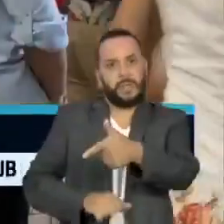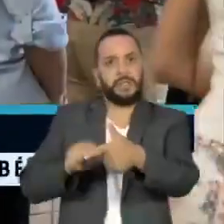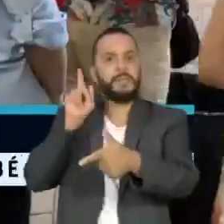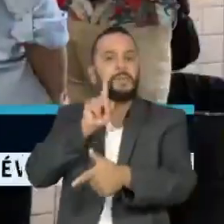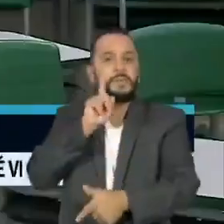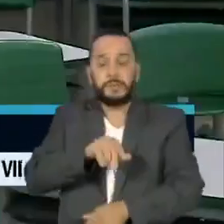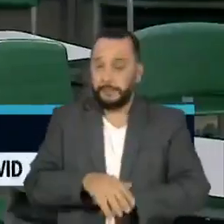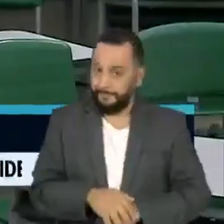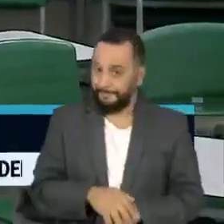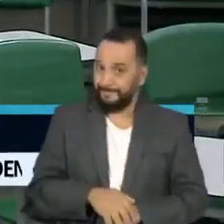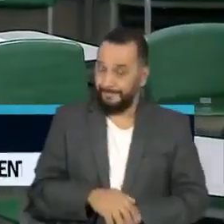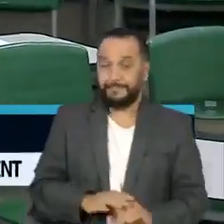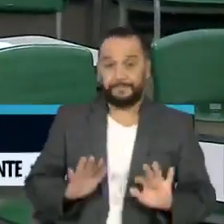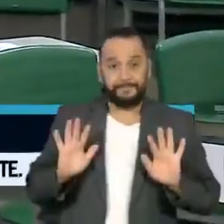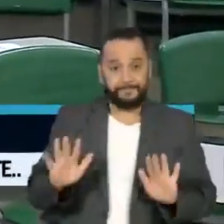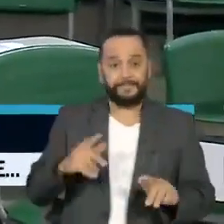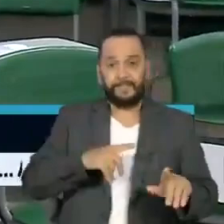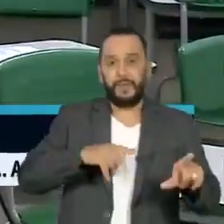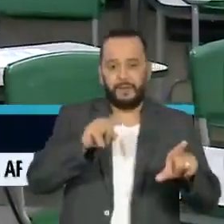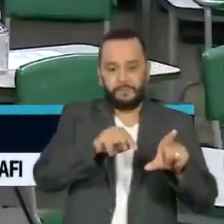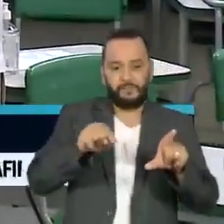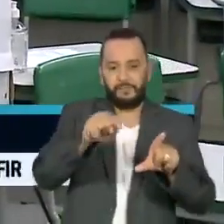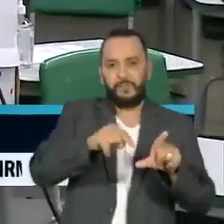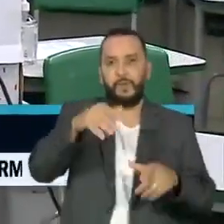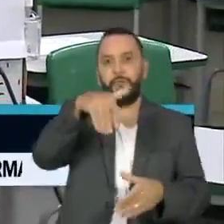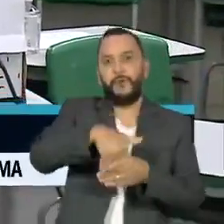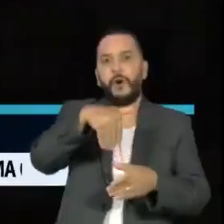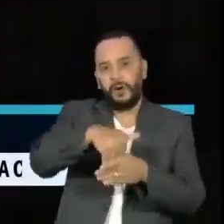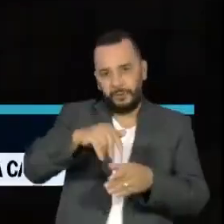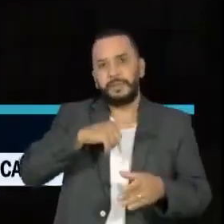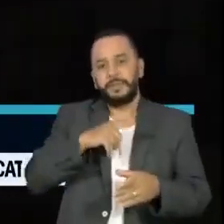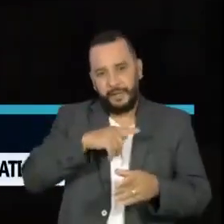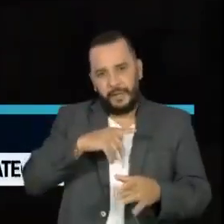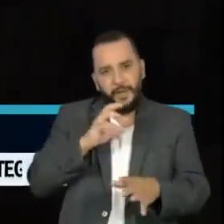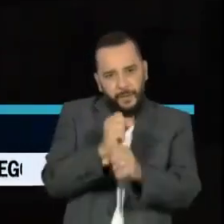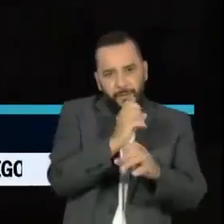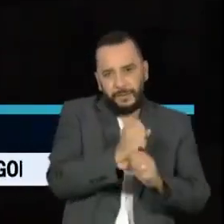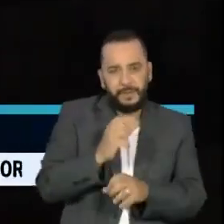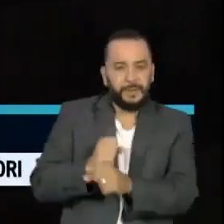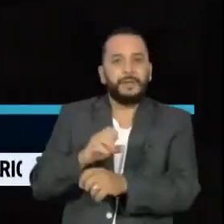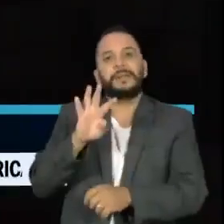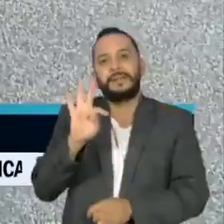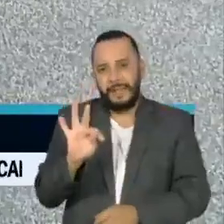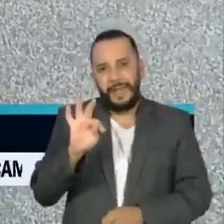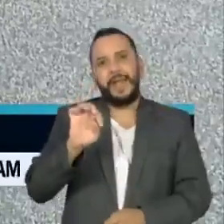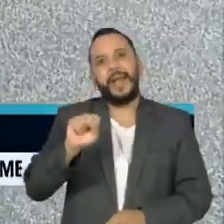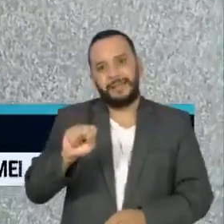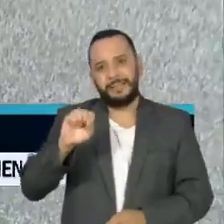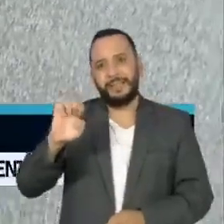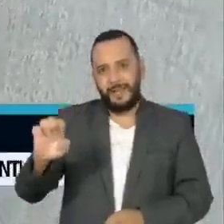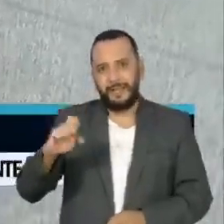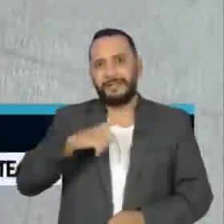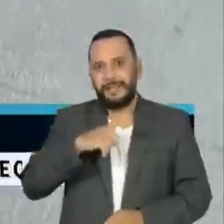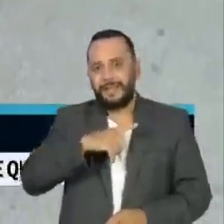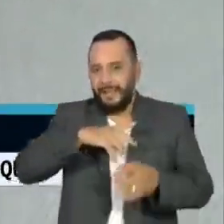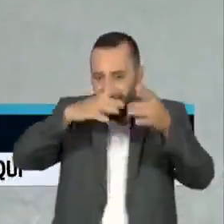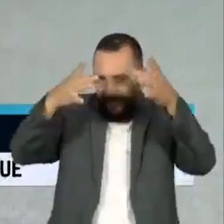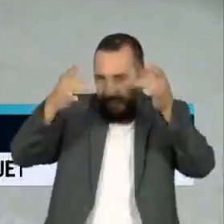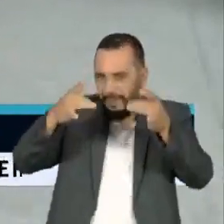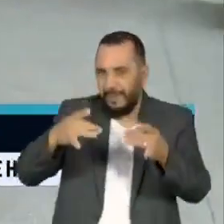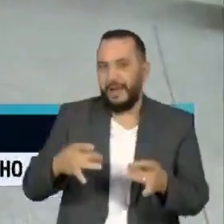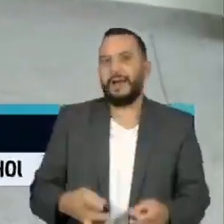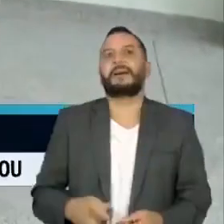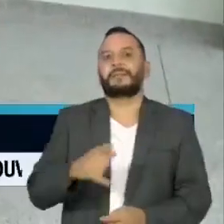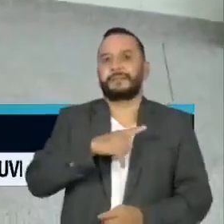alega o presidente, os votos nas urnas eletrônicas são auditáveis. O TSE faz essa análise detalhada após cada